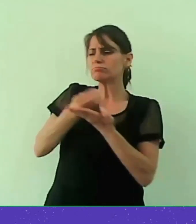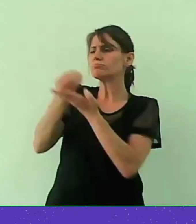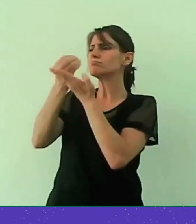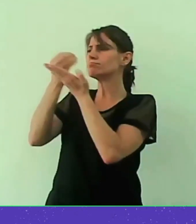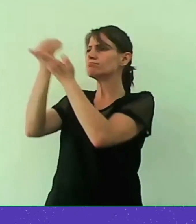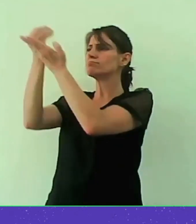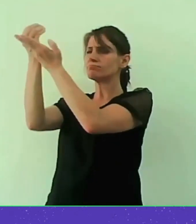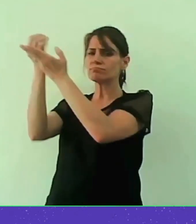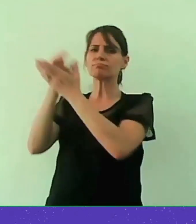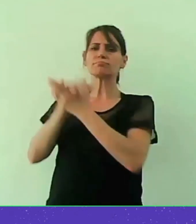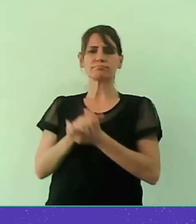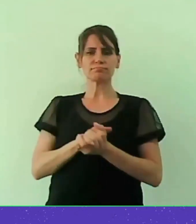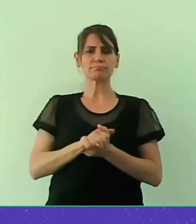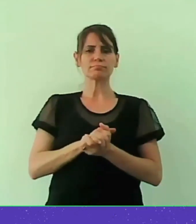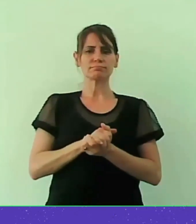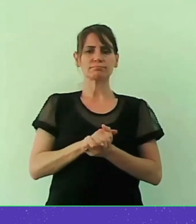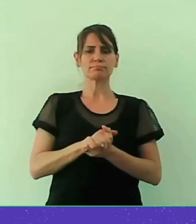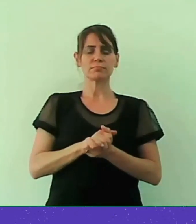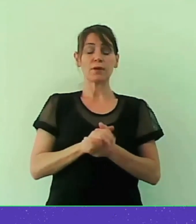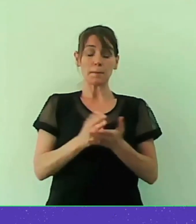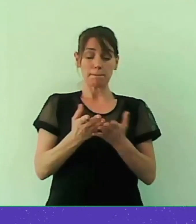reverente à palavra.